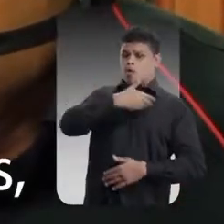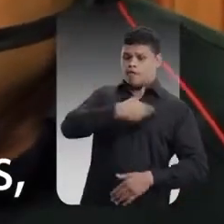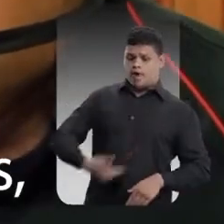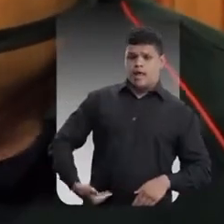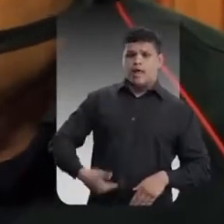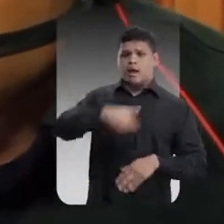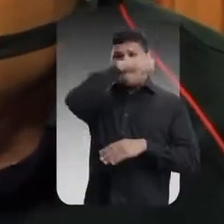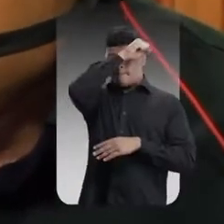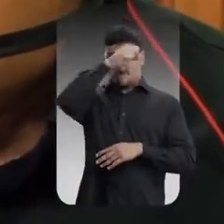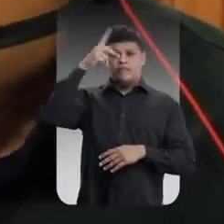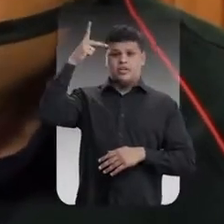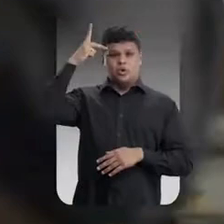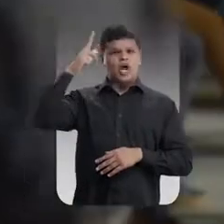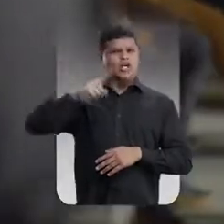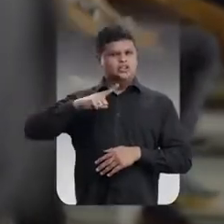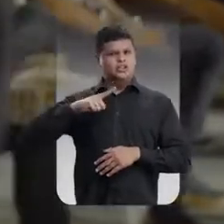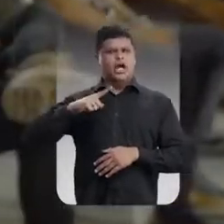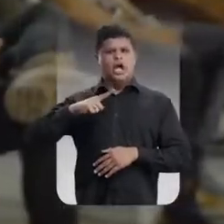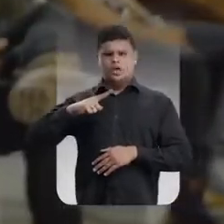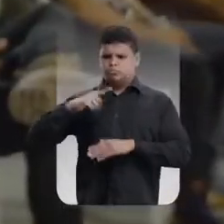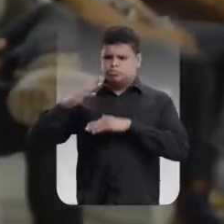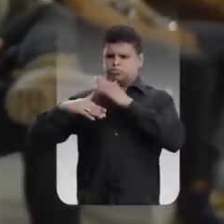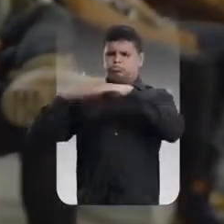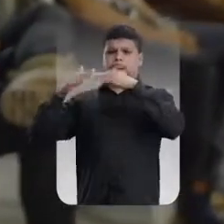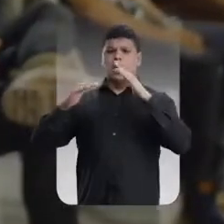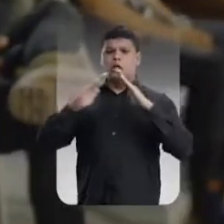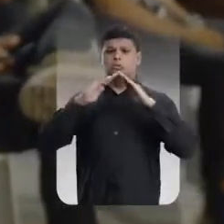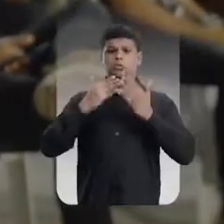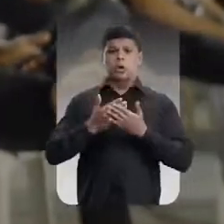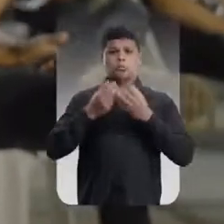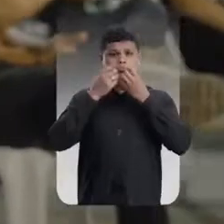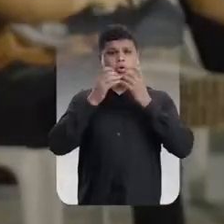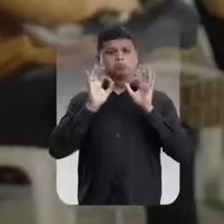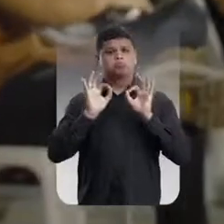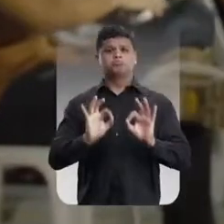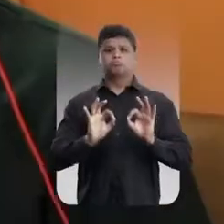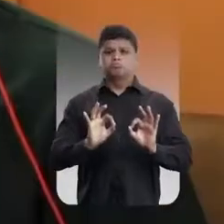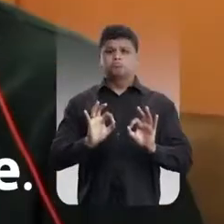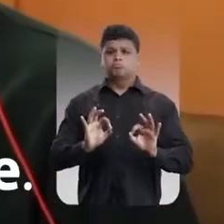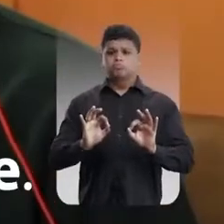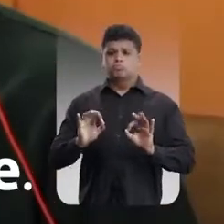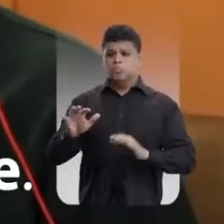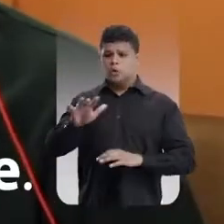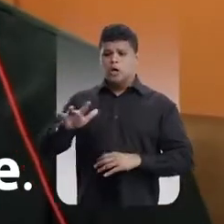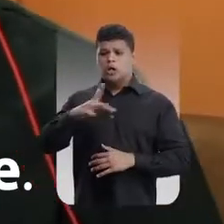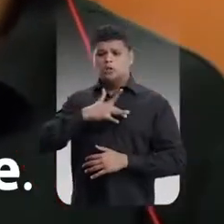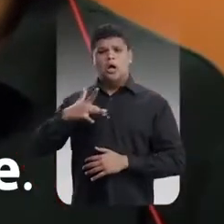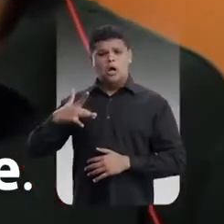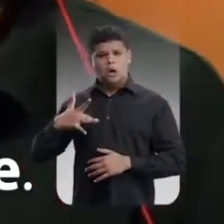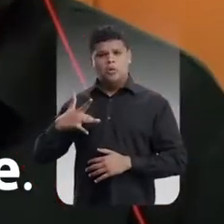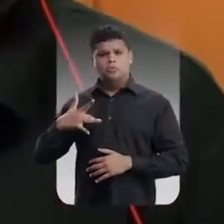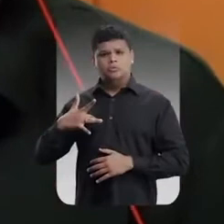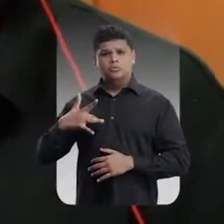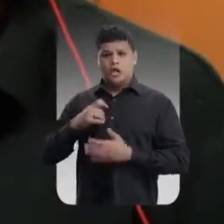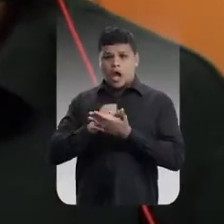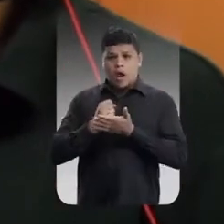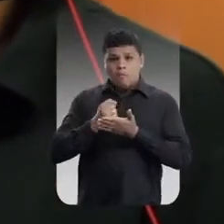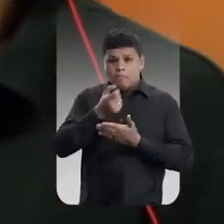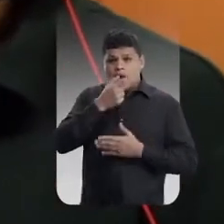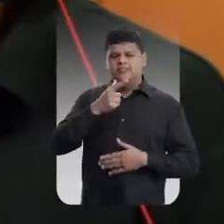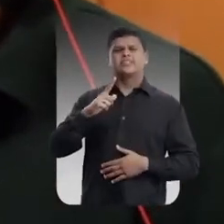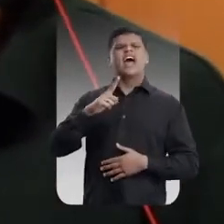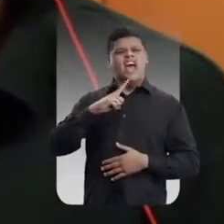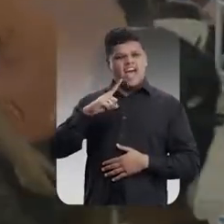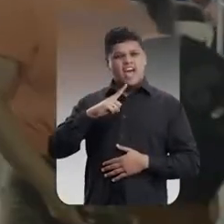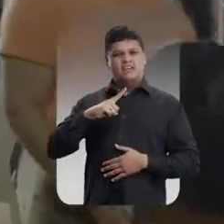pelos governos, pela prefeitura, tem progresso, as escolas funcionam, funciona o serviço de saúde, tem